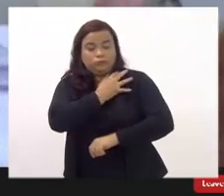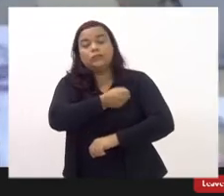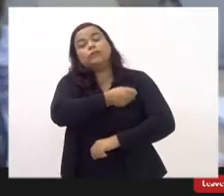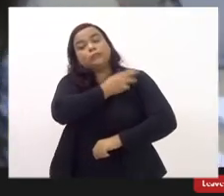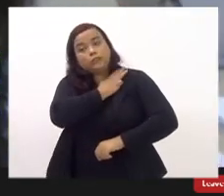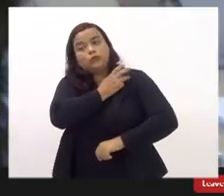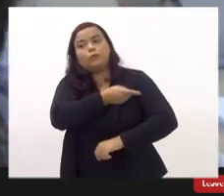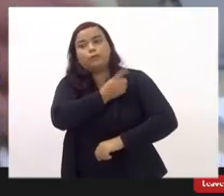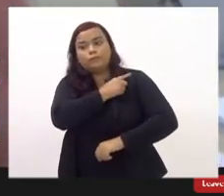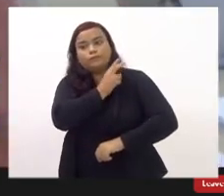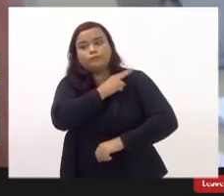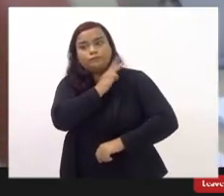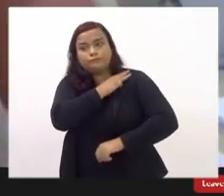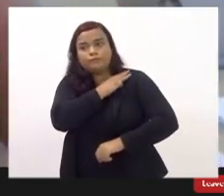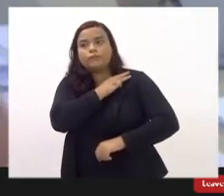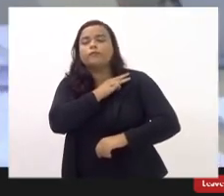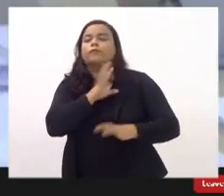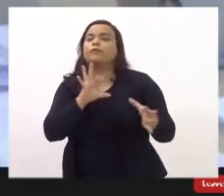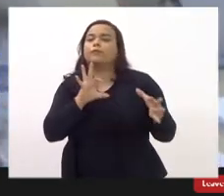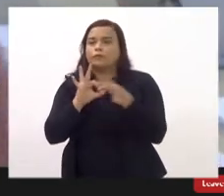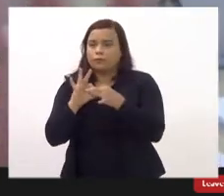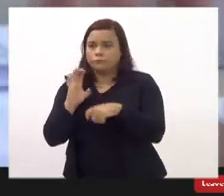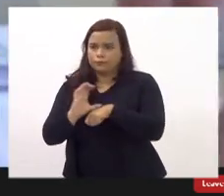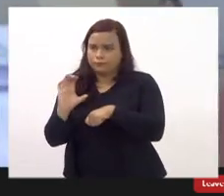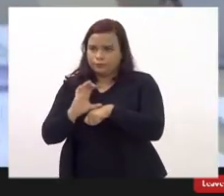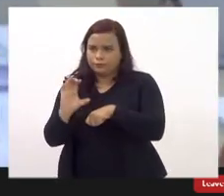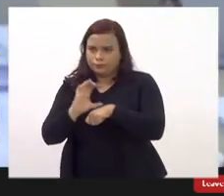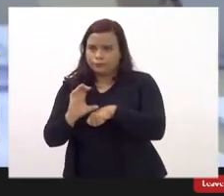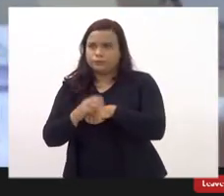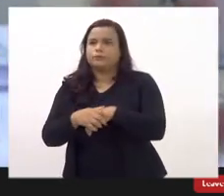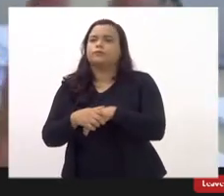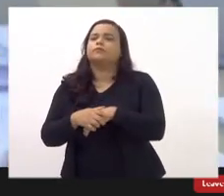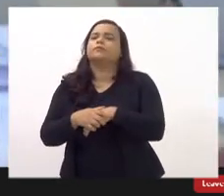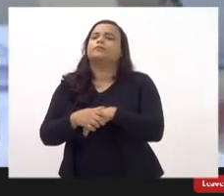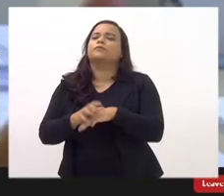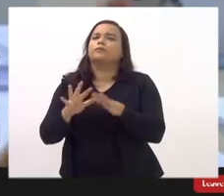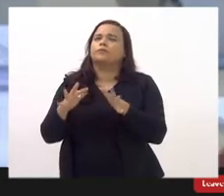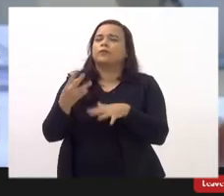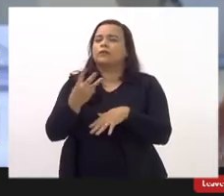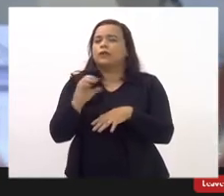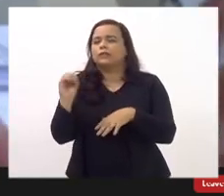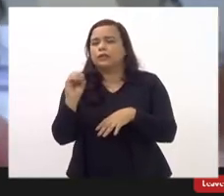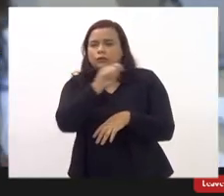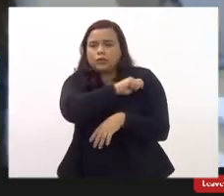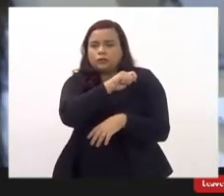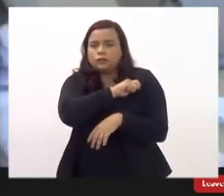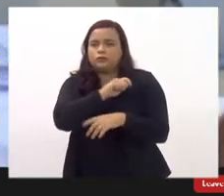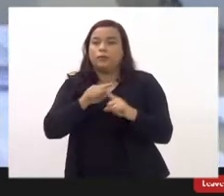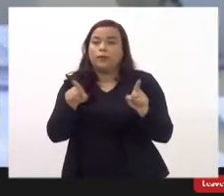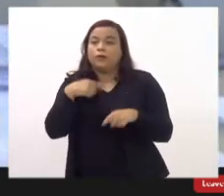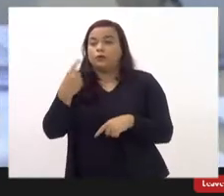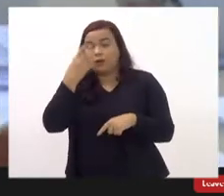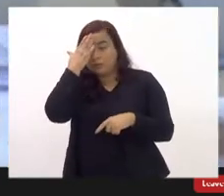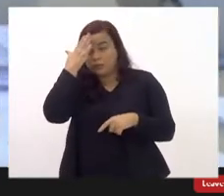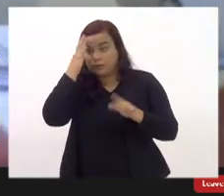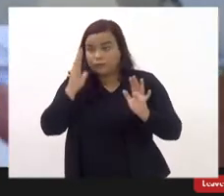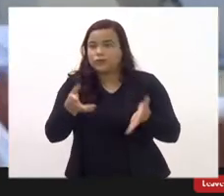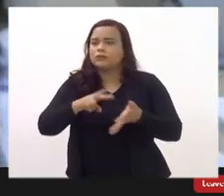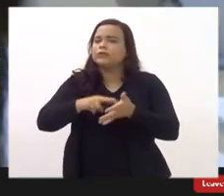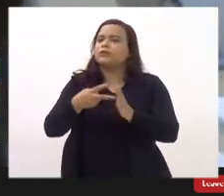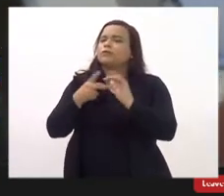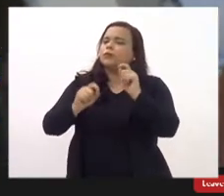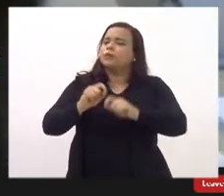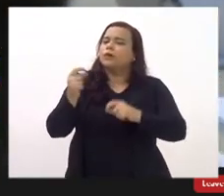segmento 300 alunos. Claro, são ensino médio integrado, mas por aí a gente já tem uma ideia do que significa o custo